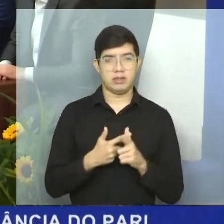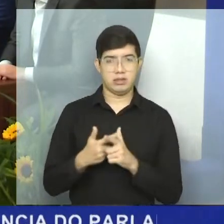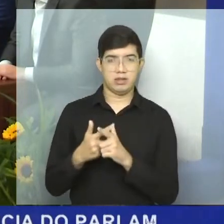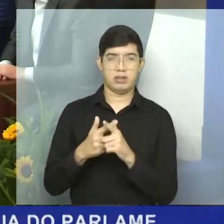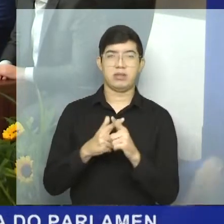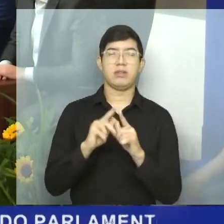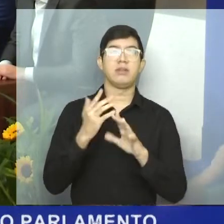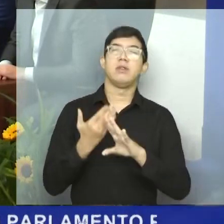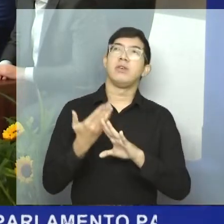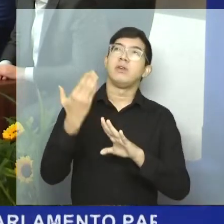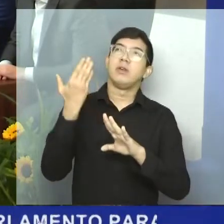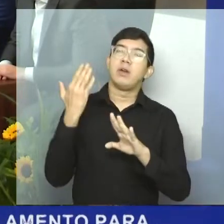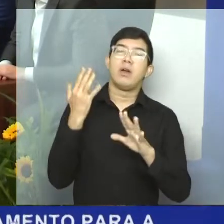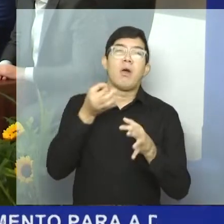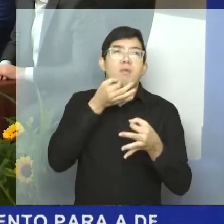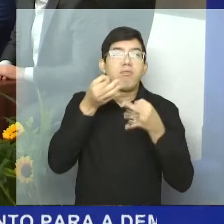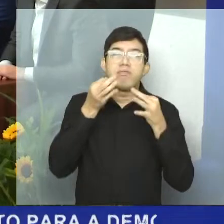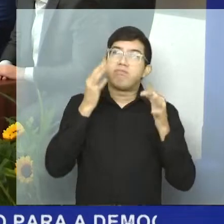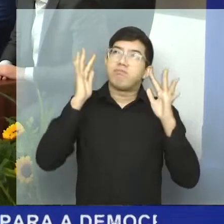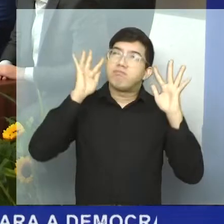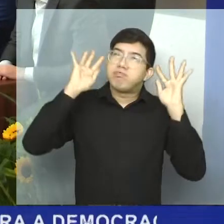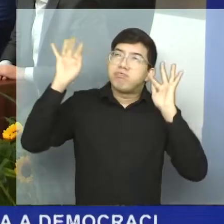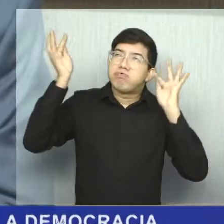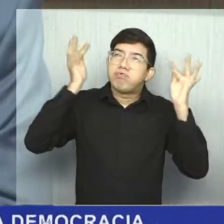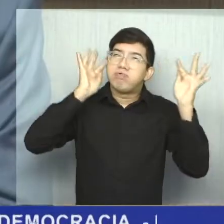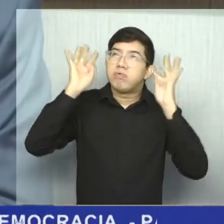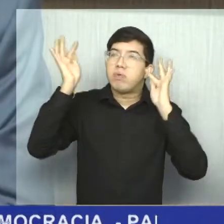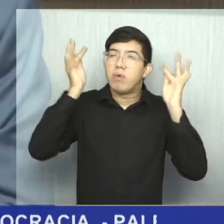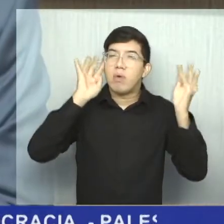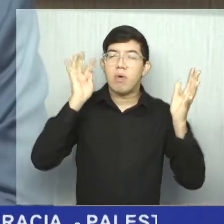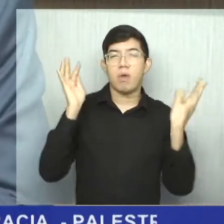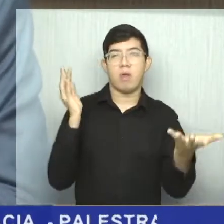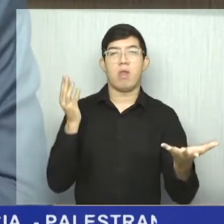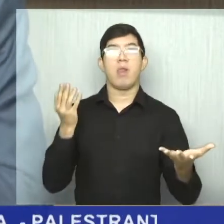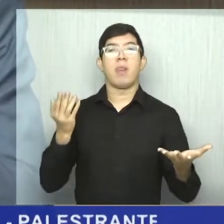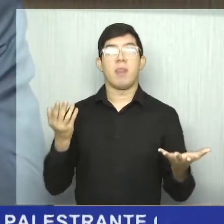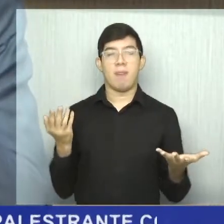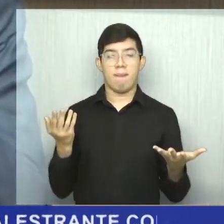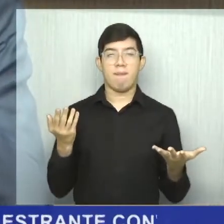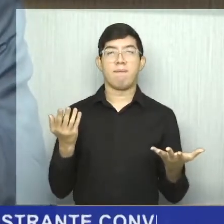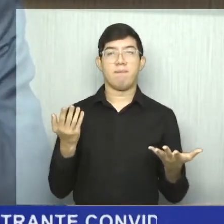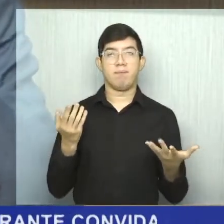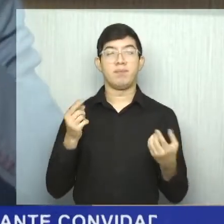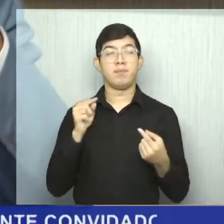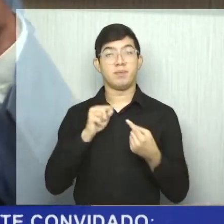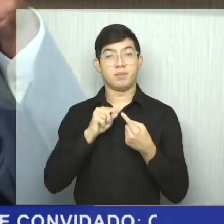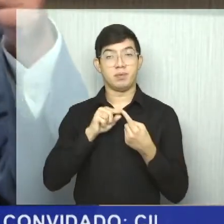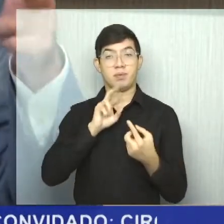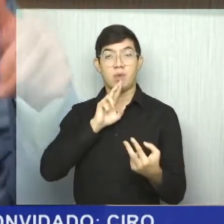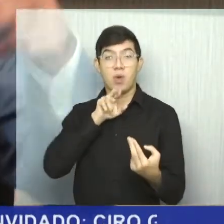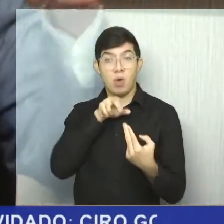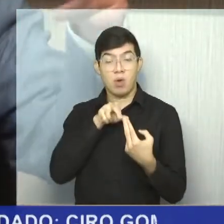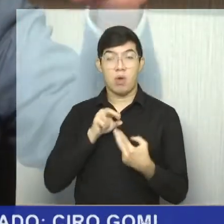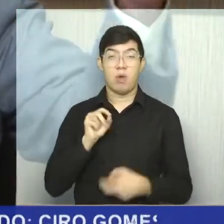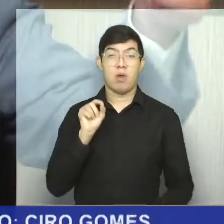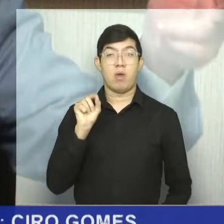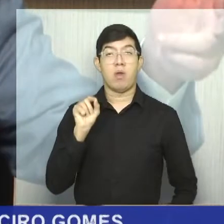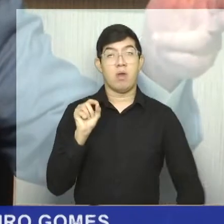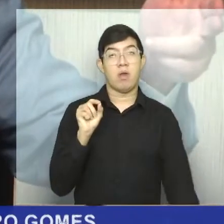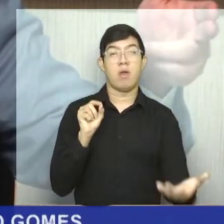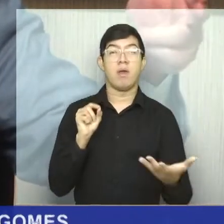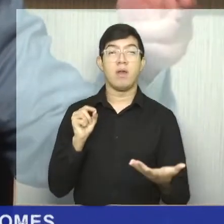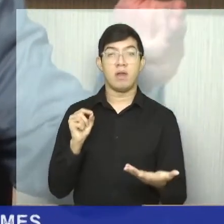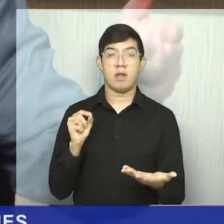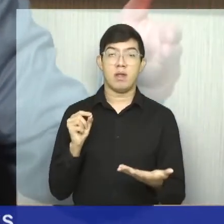filosóficas, das correntes de opinião, tem sido feito à luz de referenciais que não são aqueles referenciais que sustentaram